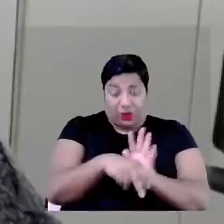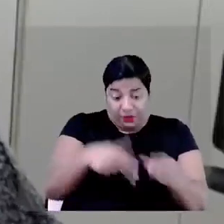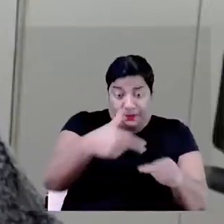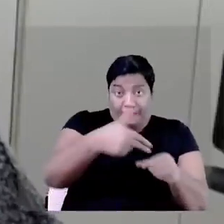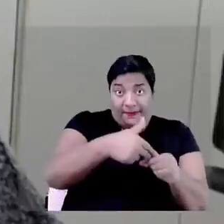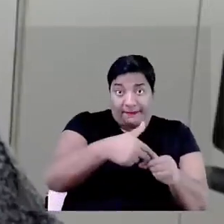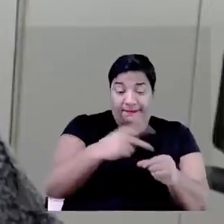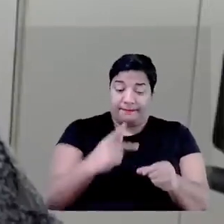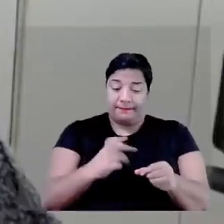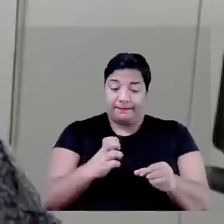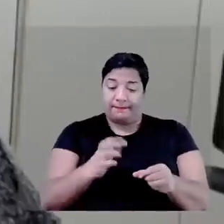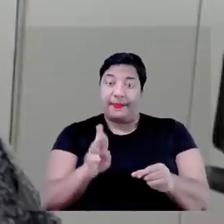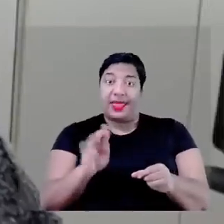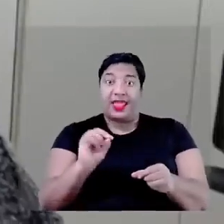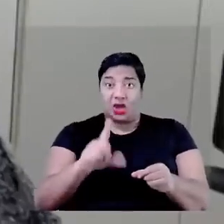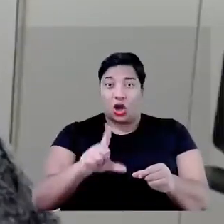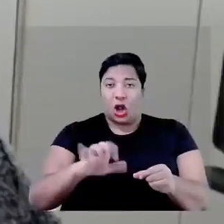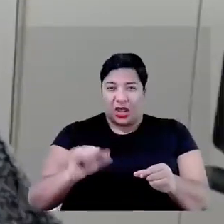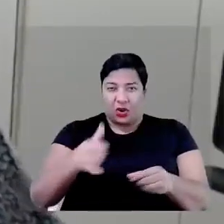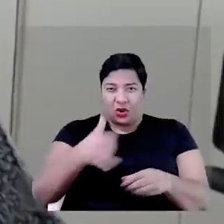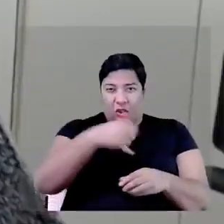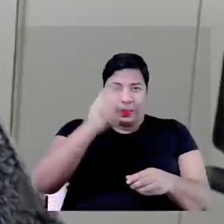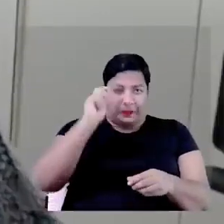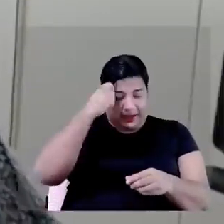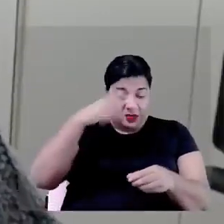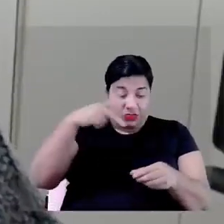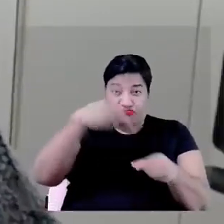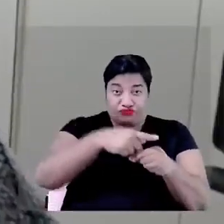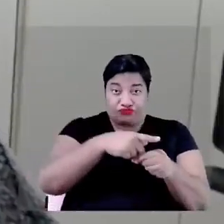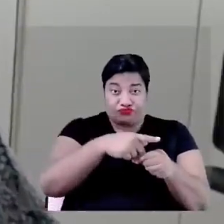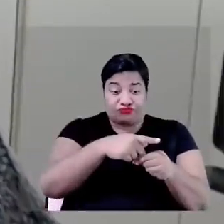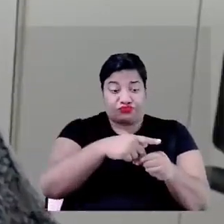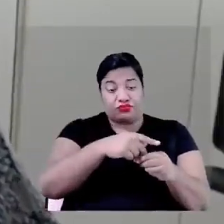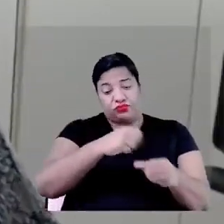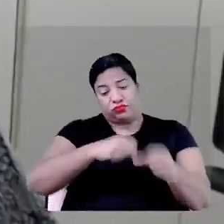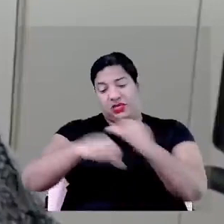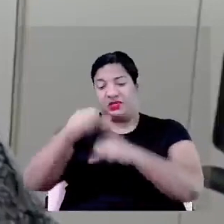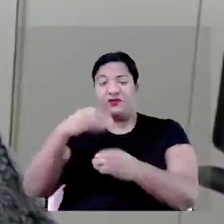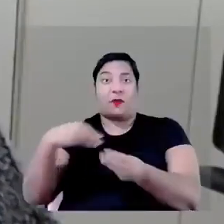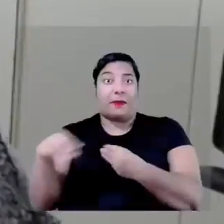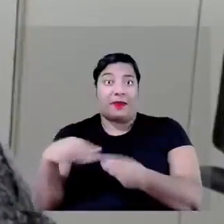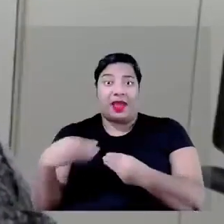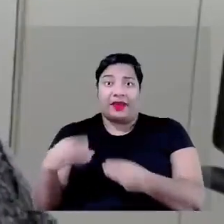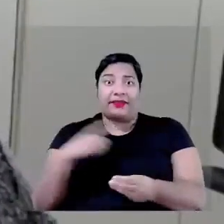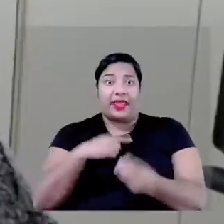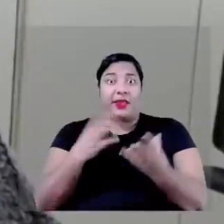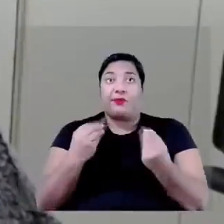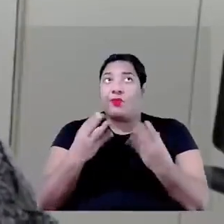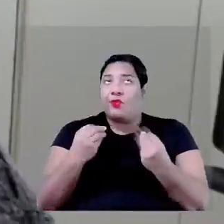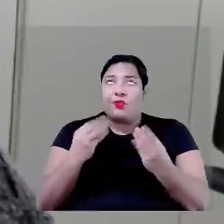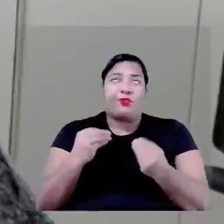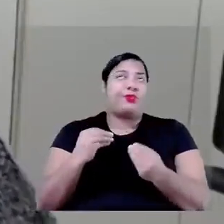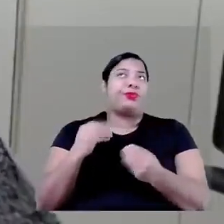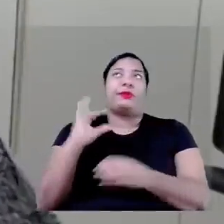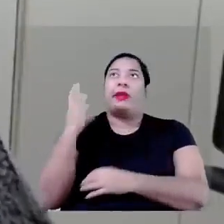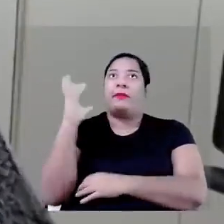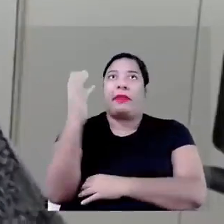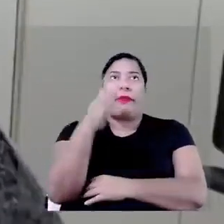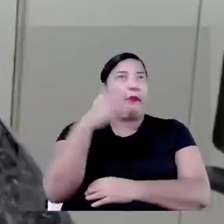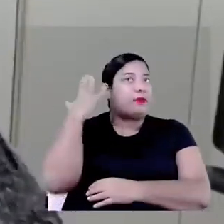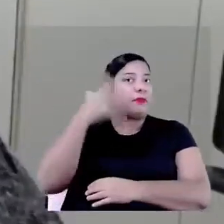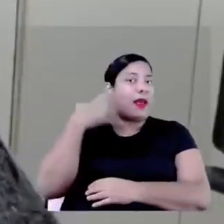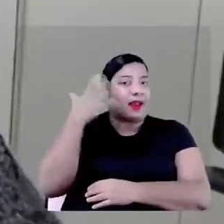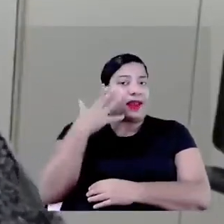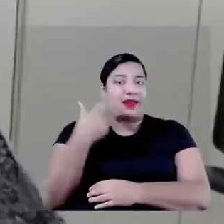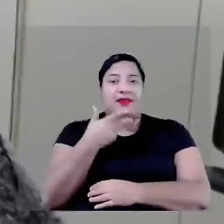petróleo. É, vejo infinidades de palestras de meio ambiente, o palestrante falando, aí acaba a palestra, pega um